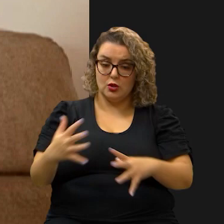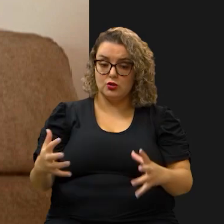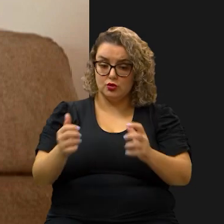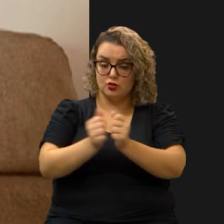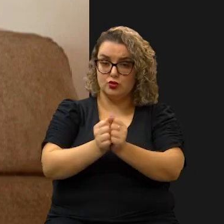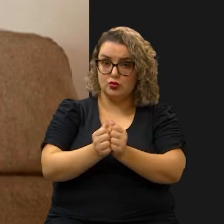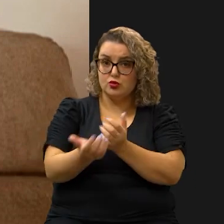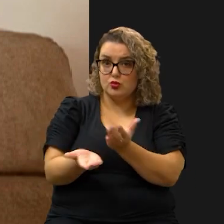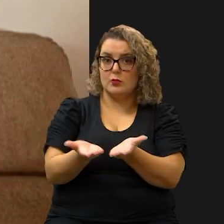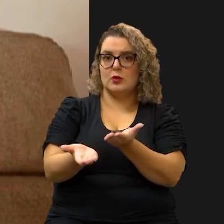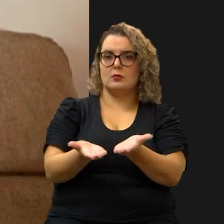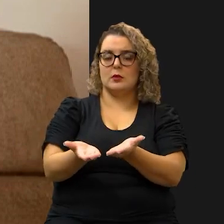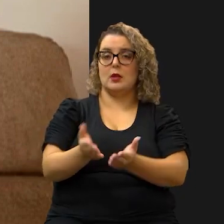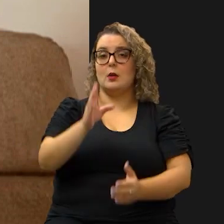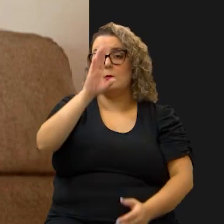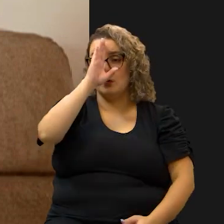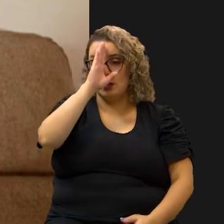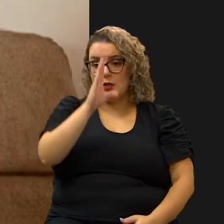profissionais.